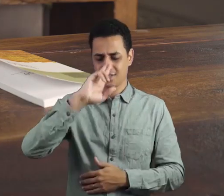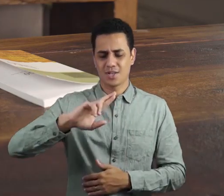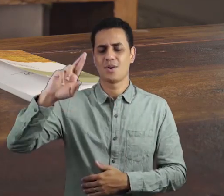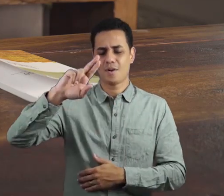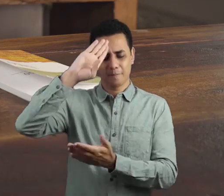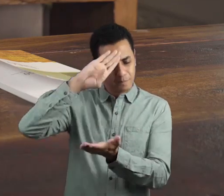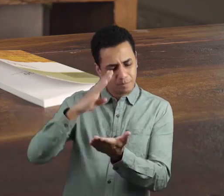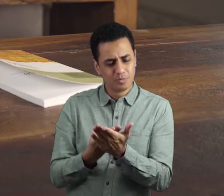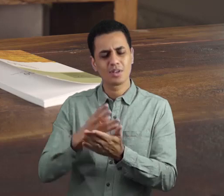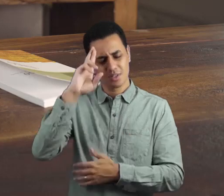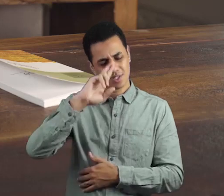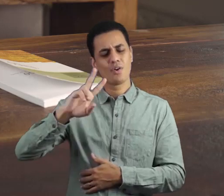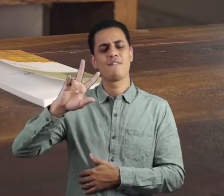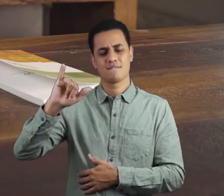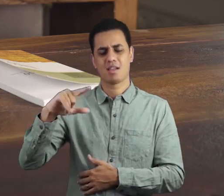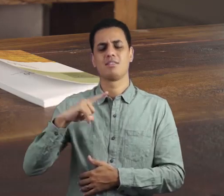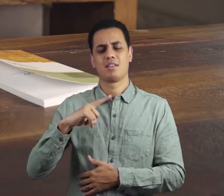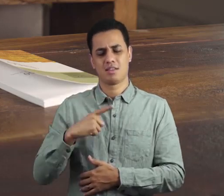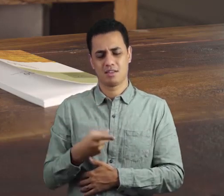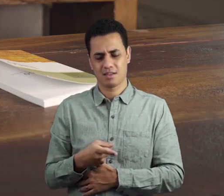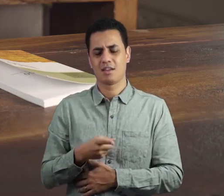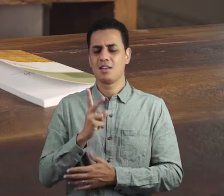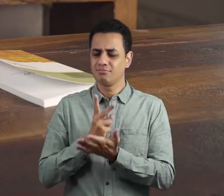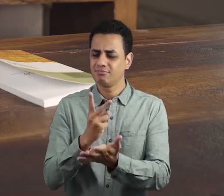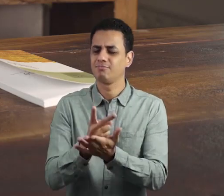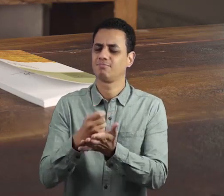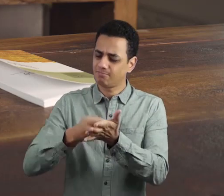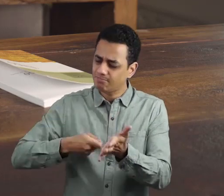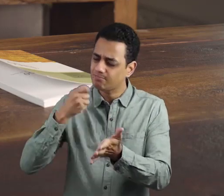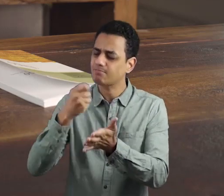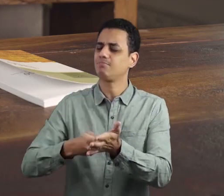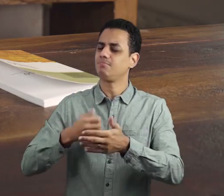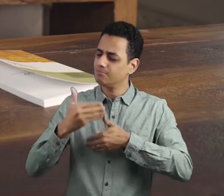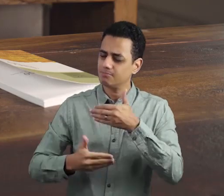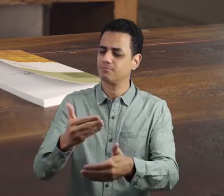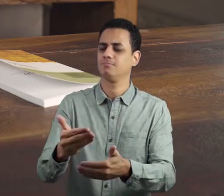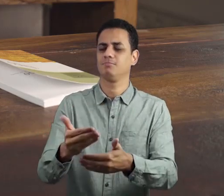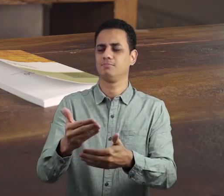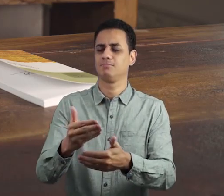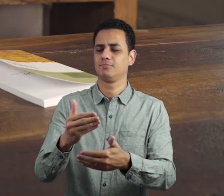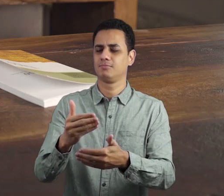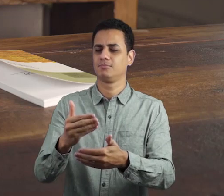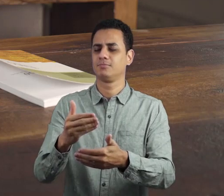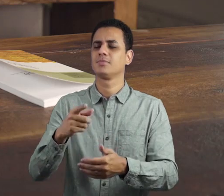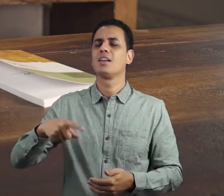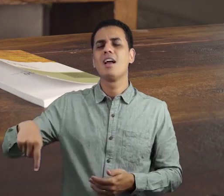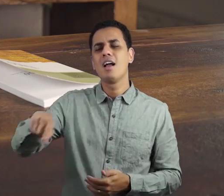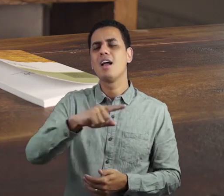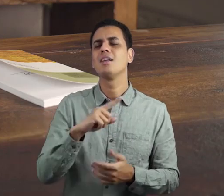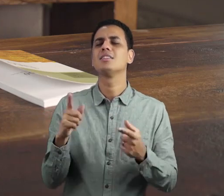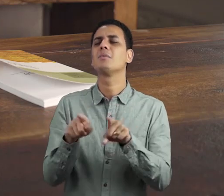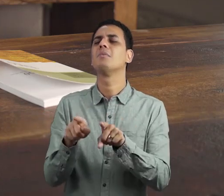de compaixão e de misericórdia, seja o que cada um de nós possamos experimentar. Pai, nós